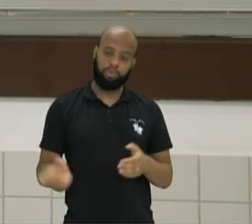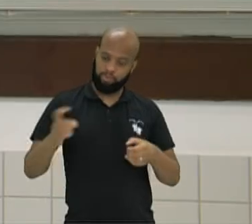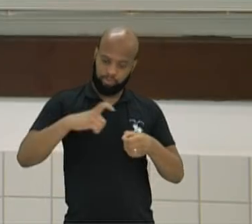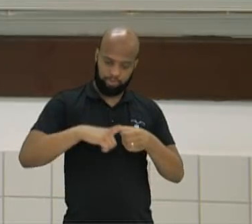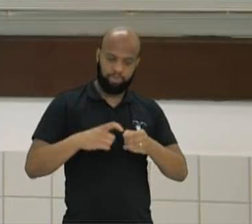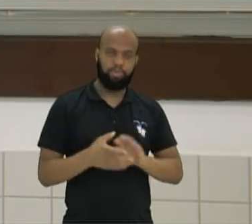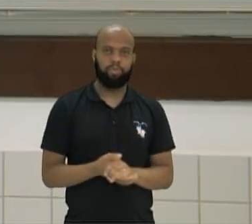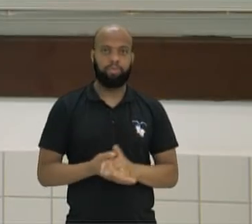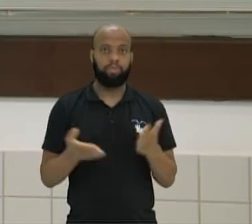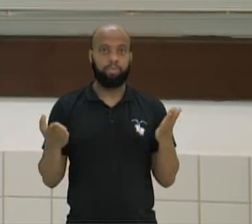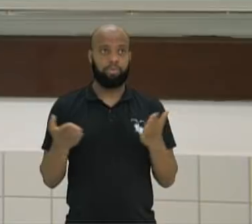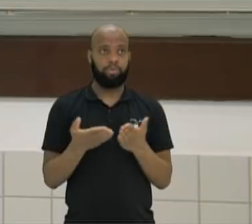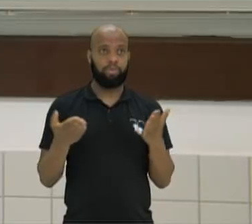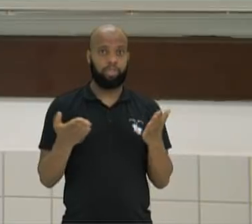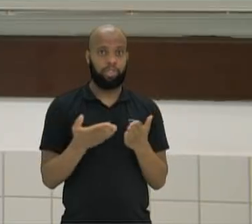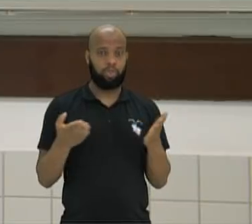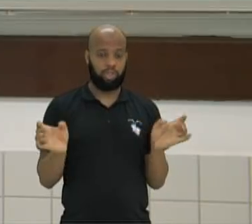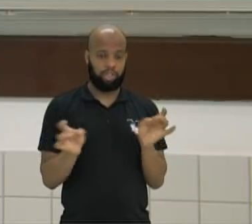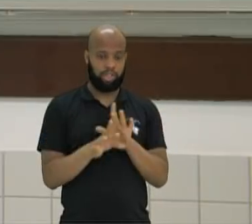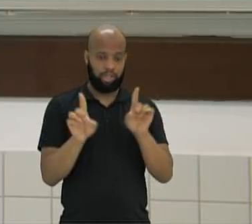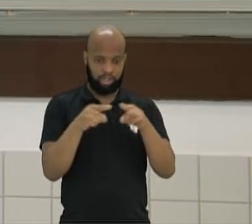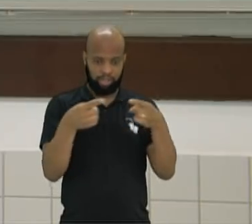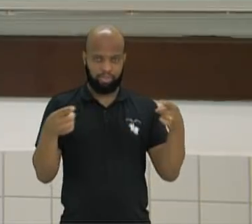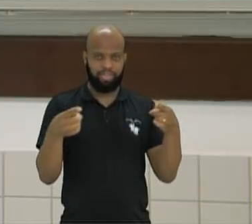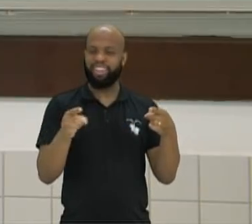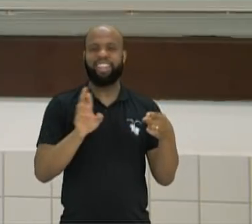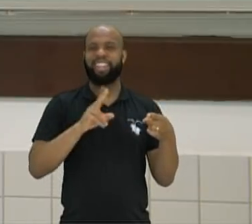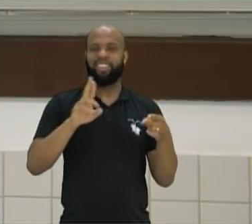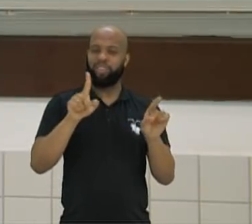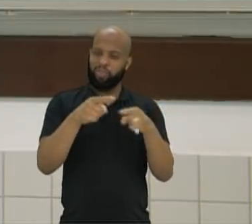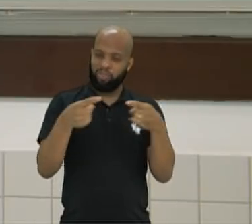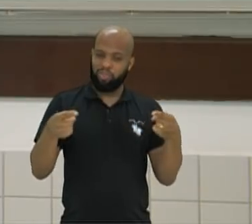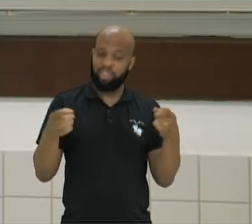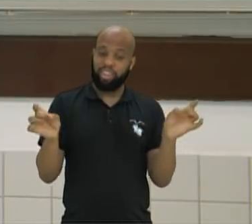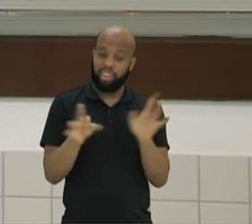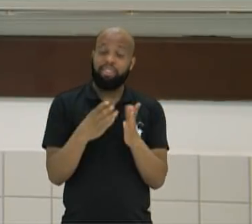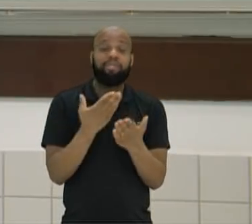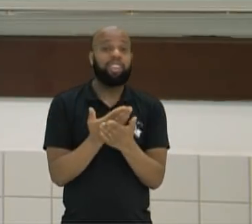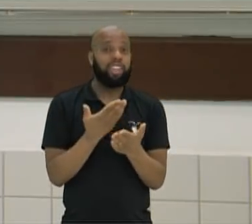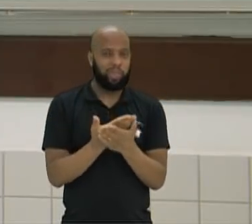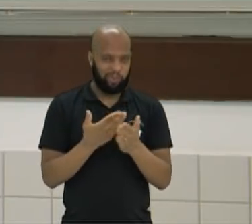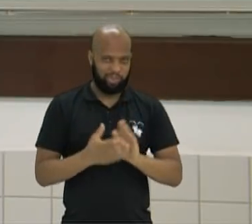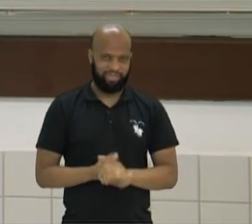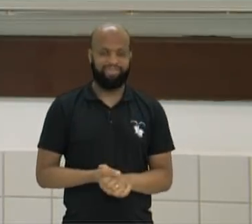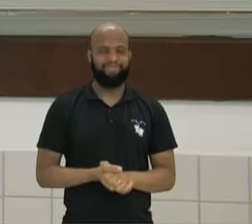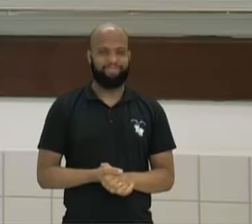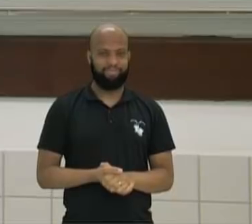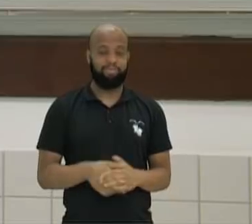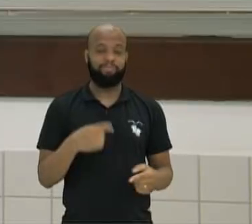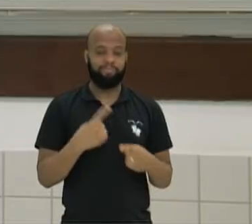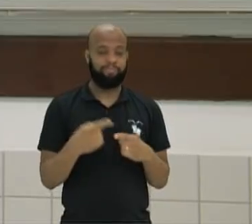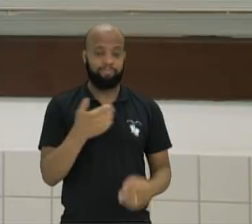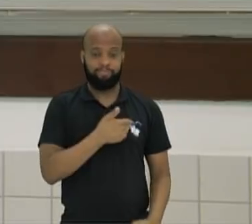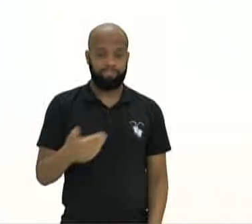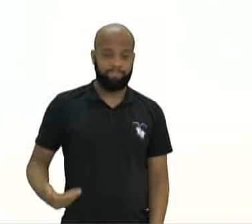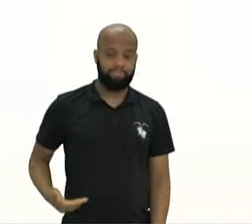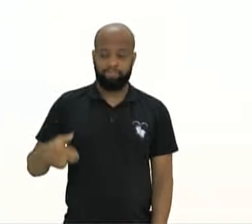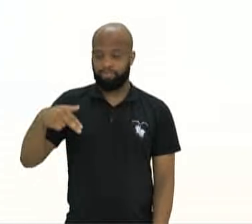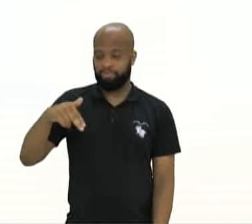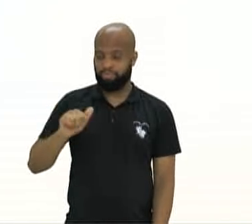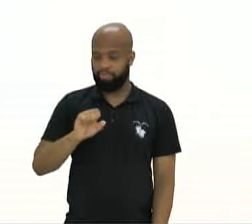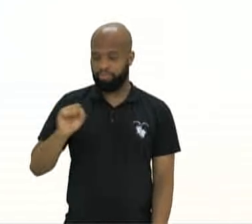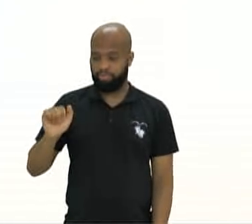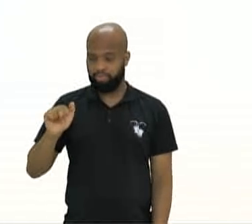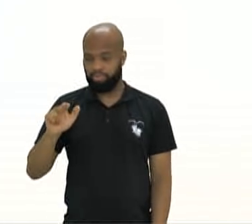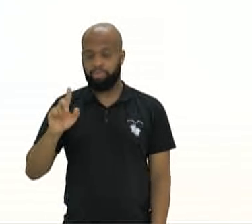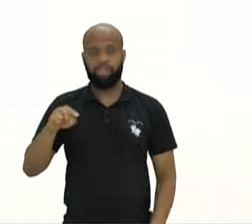Voltei. Vamos fechar a música. Eu ia falar qual é a música. Vamos fechar a aula? Vamos lá. Porque o governo Nassau acabou se tornando um